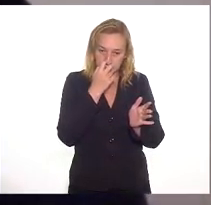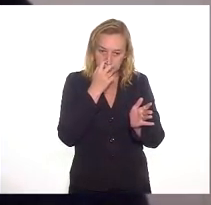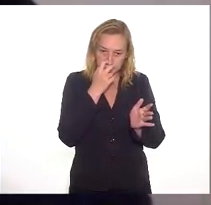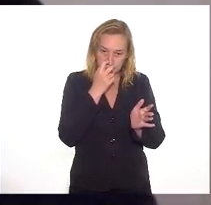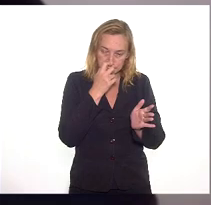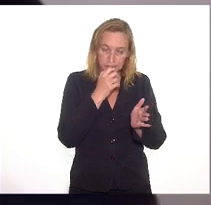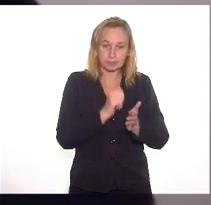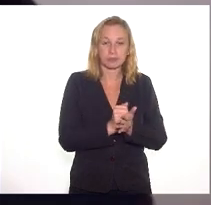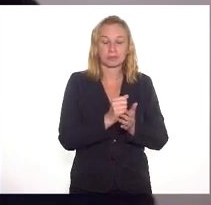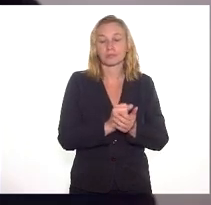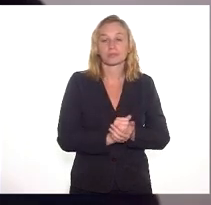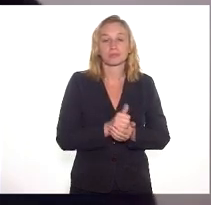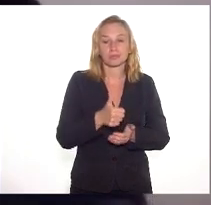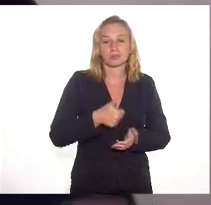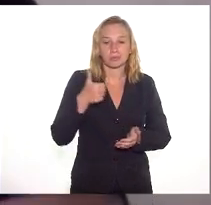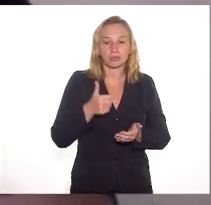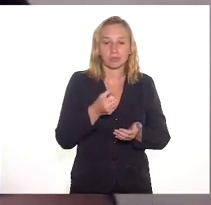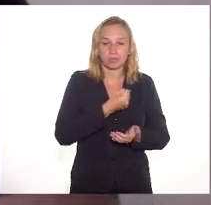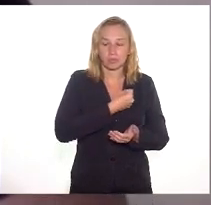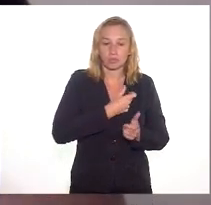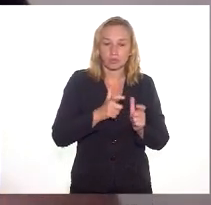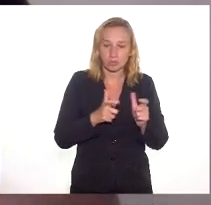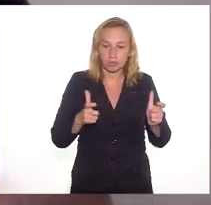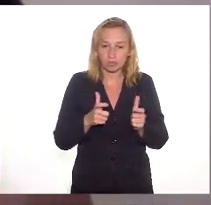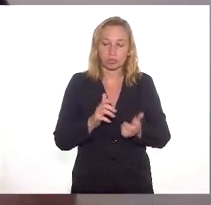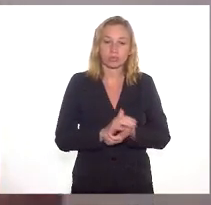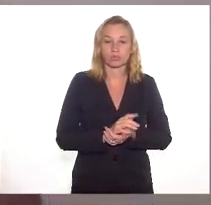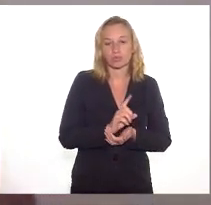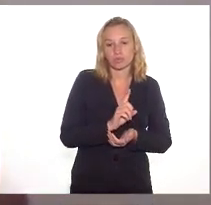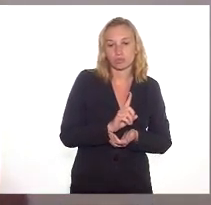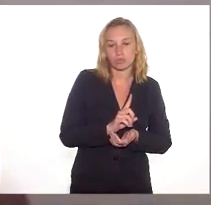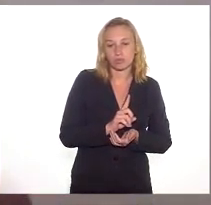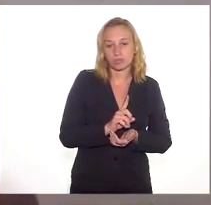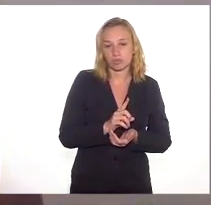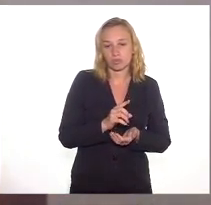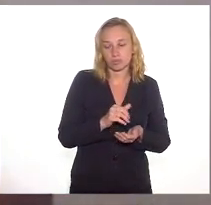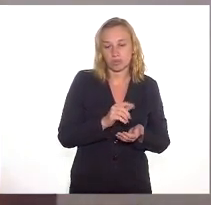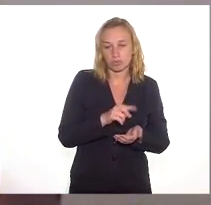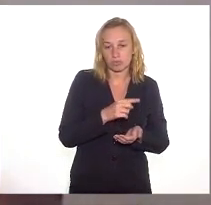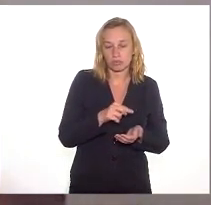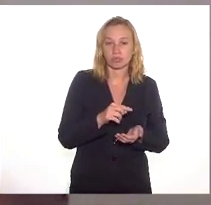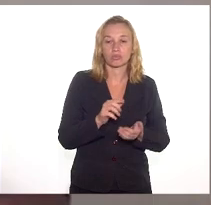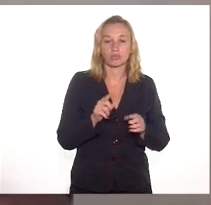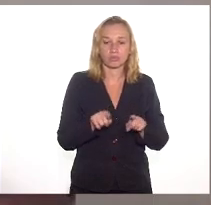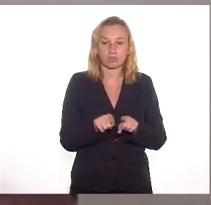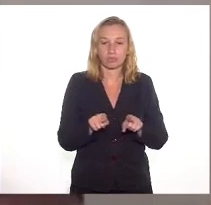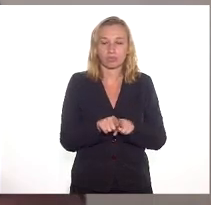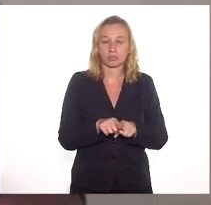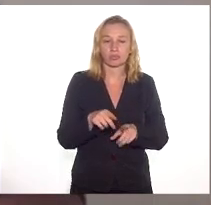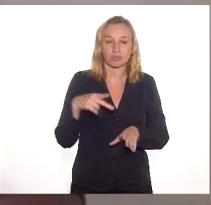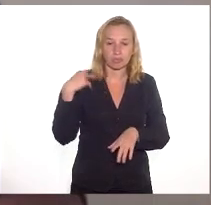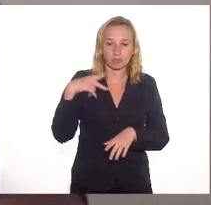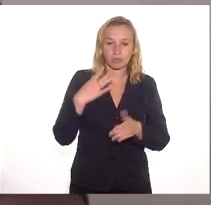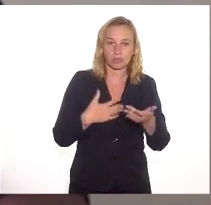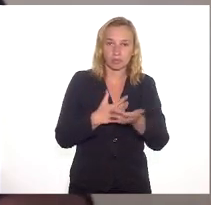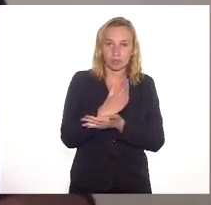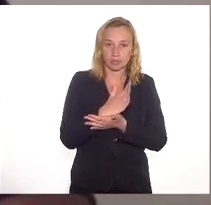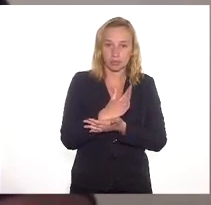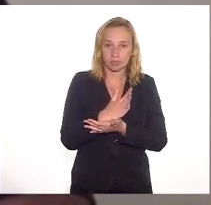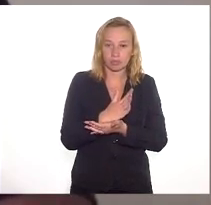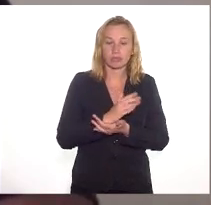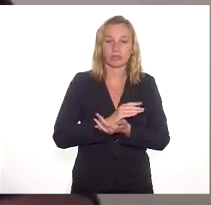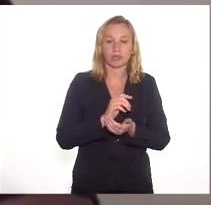do projeto. Acredito que a maioria devam ser desconsideradas, porque é prerrogativa desse parlamento aprovar